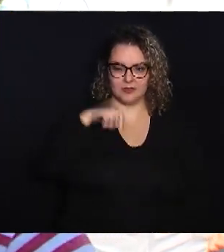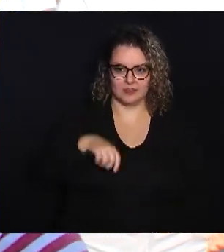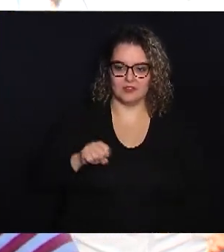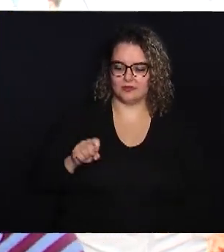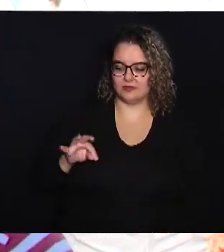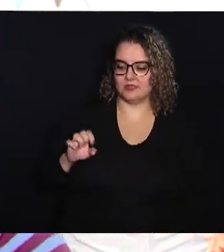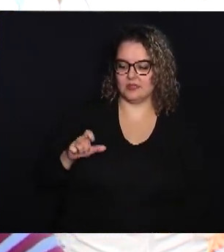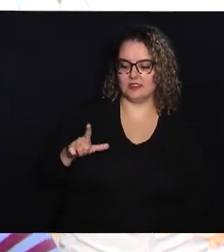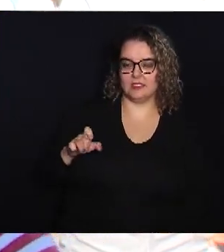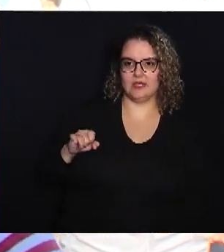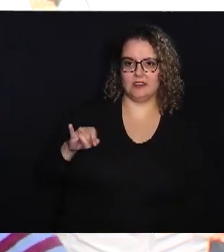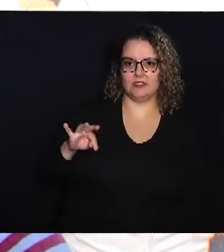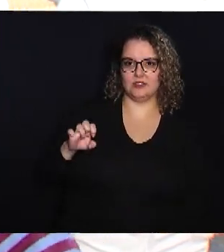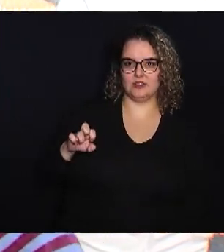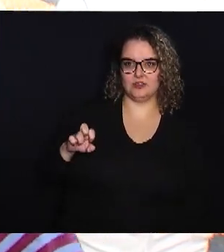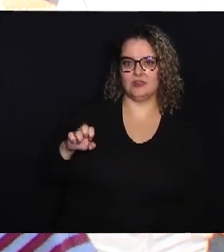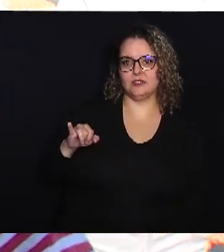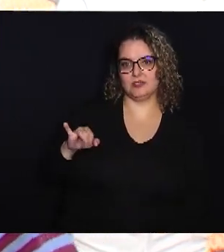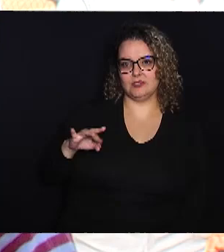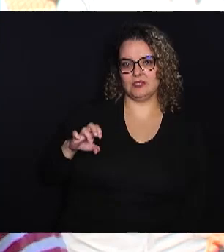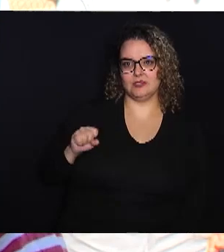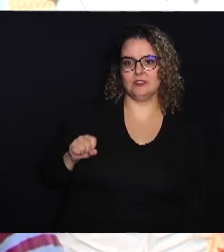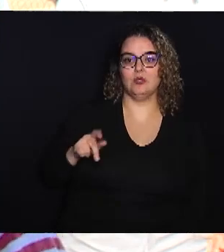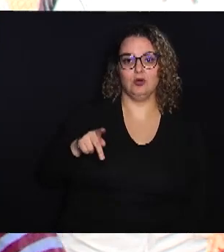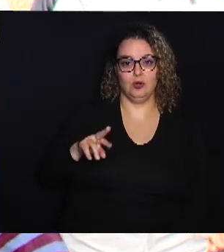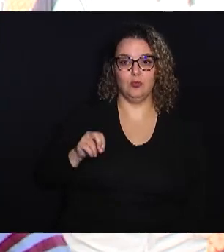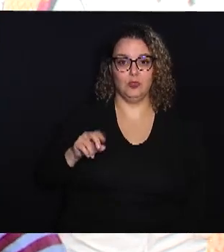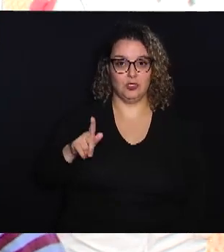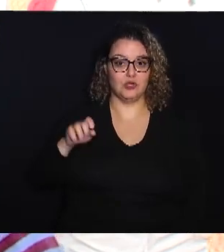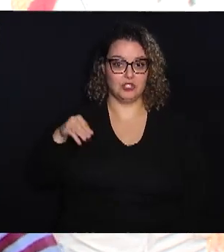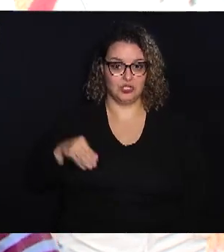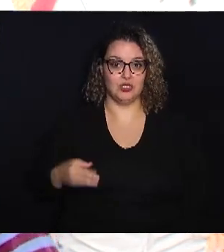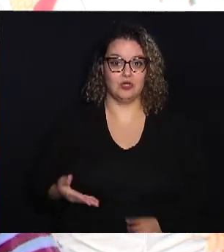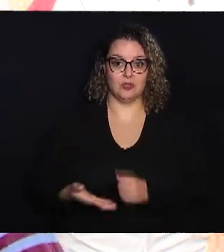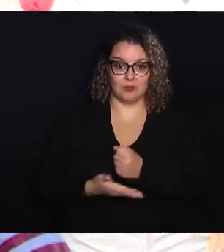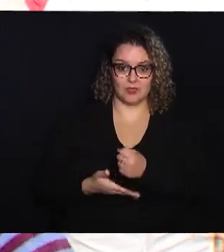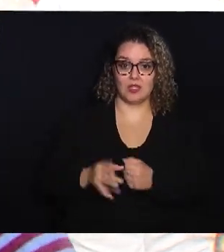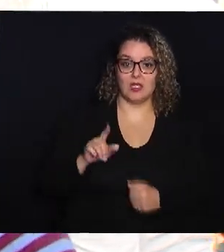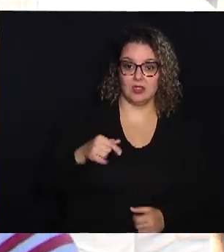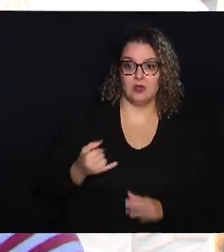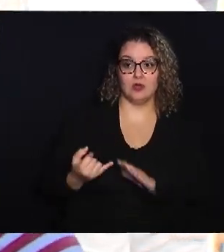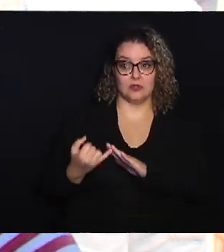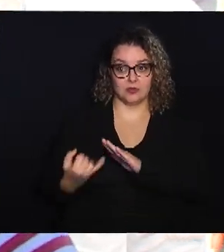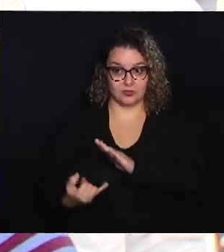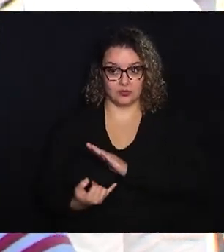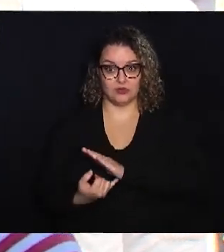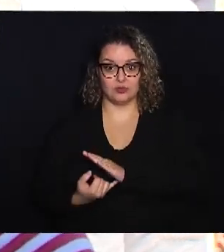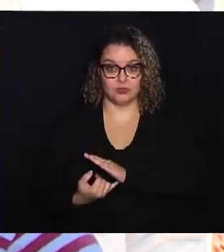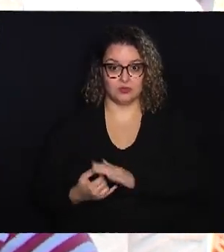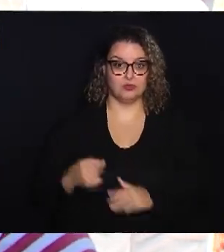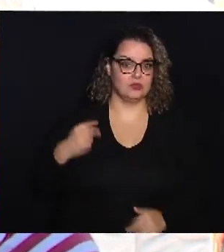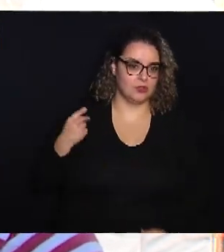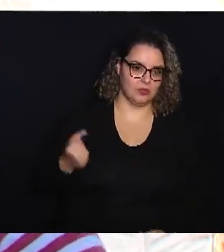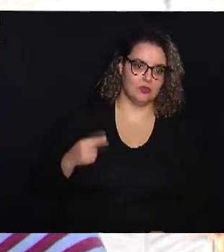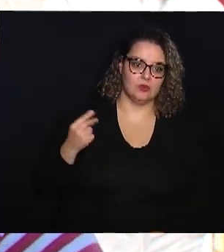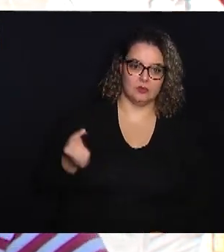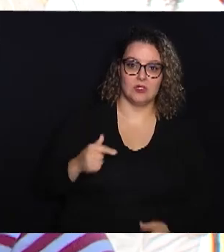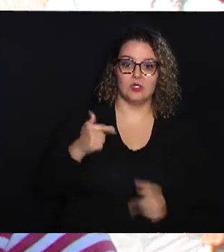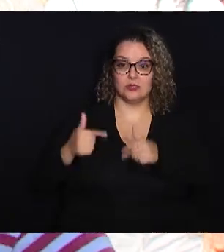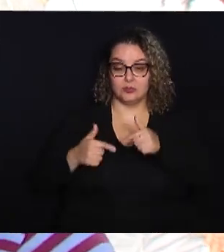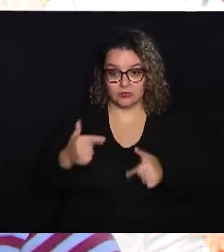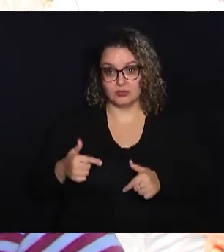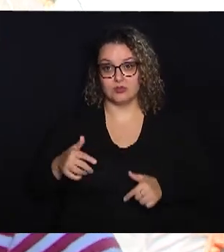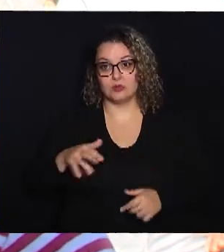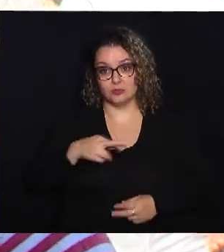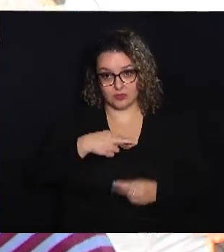caso aqui no Satélite Íris de Campinas, a gente tem o Progen como base, né, que é uma instituição de longa data